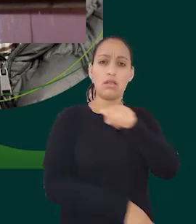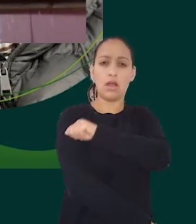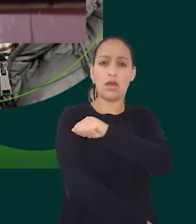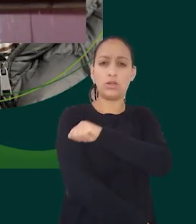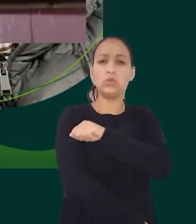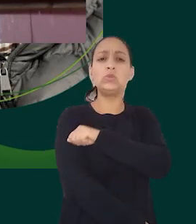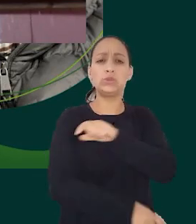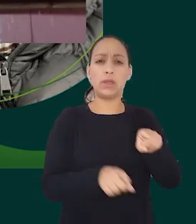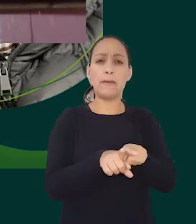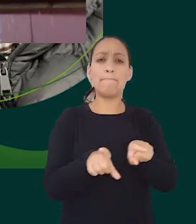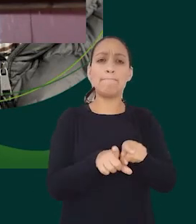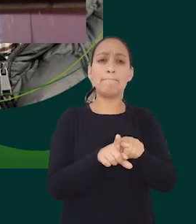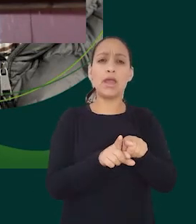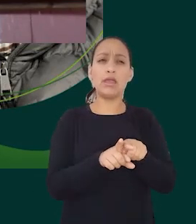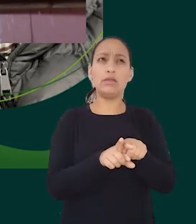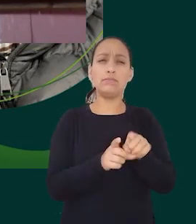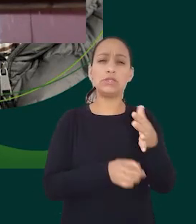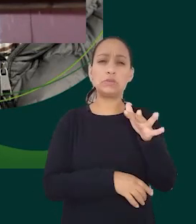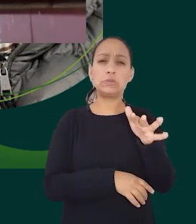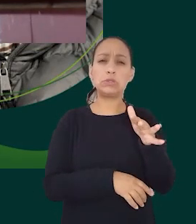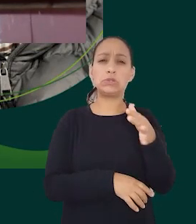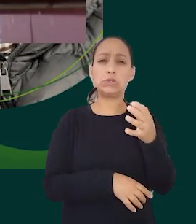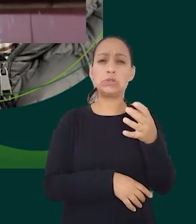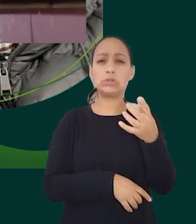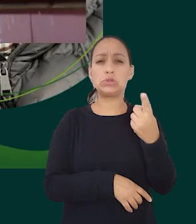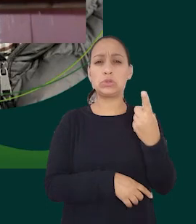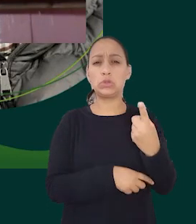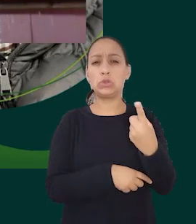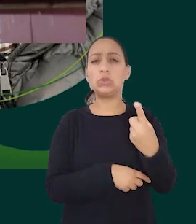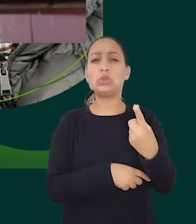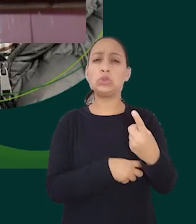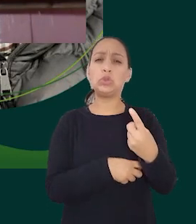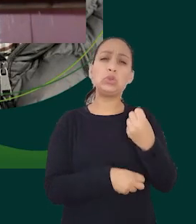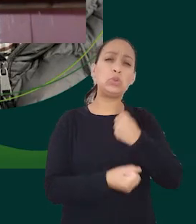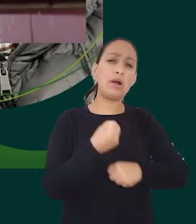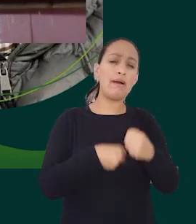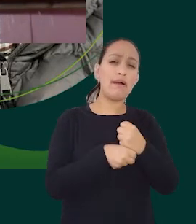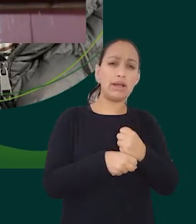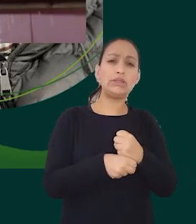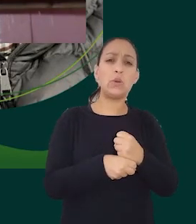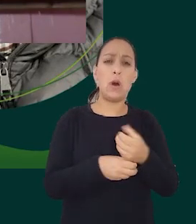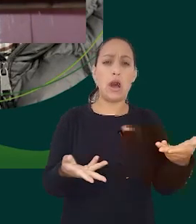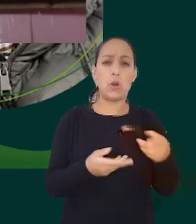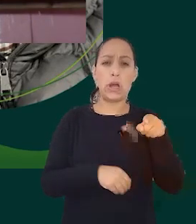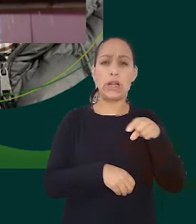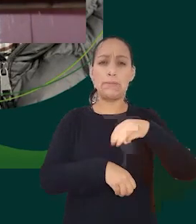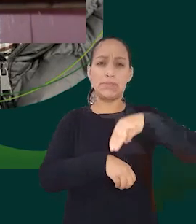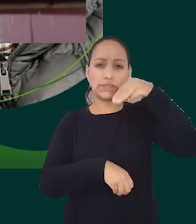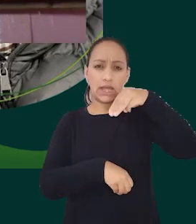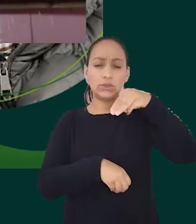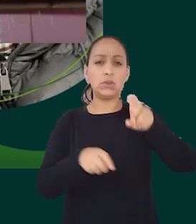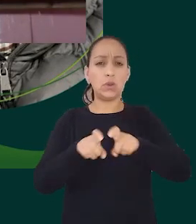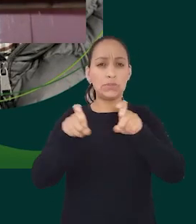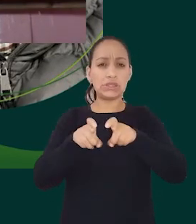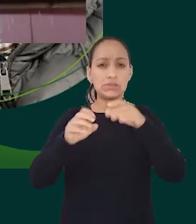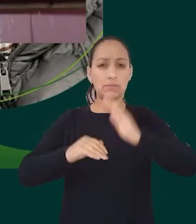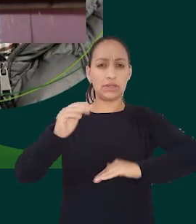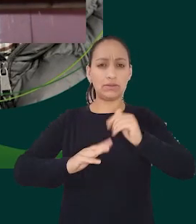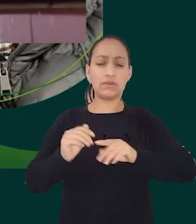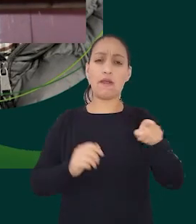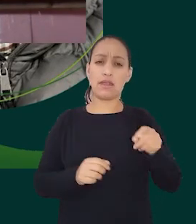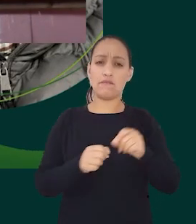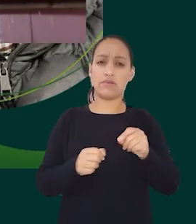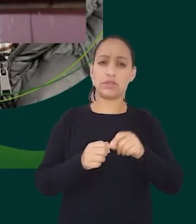foi meu aluno faz um ano, agora está no mestrado de computação aplicada. Ele é ele fez um trabalho